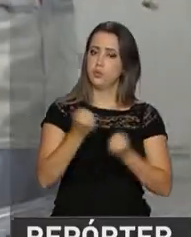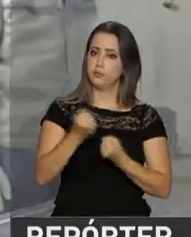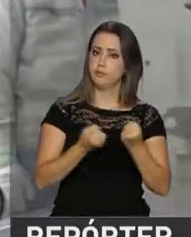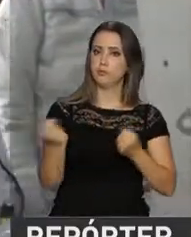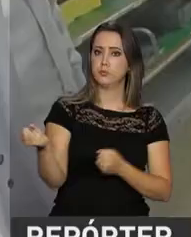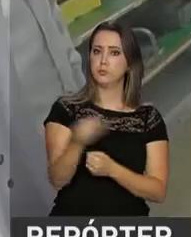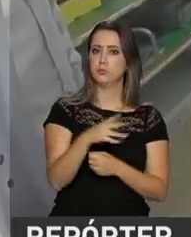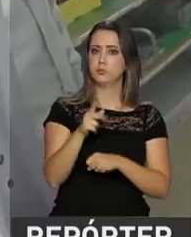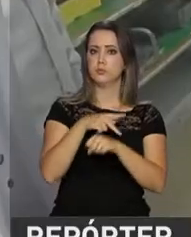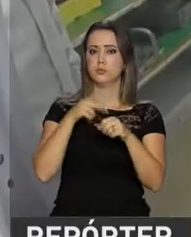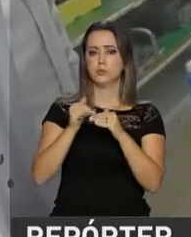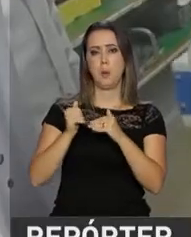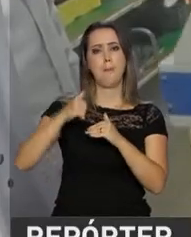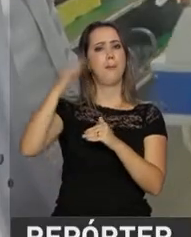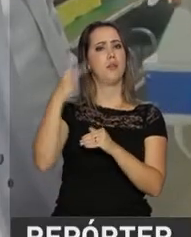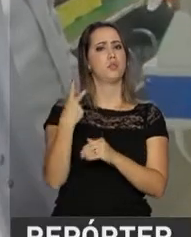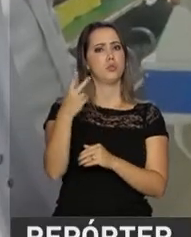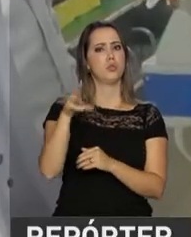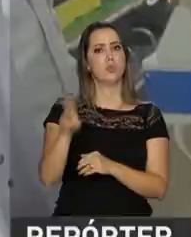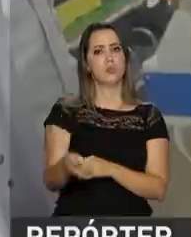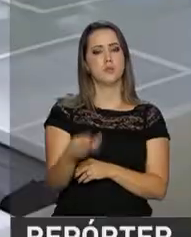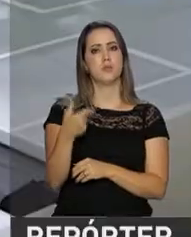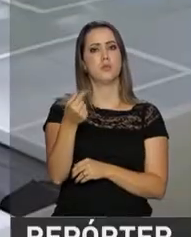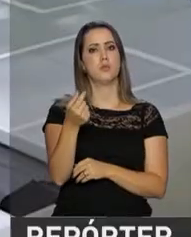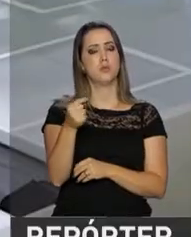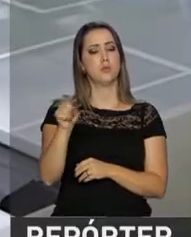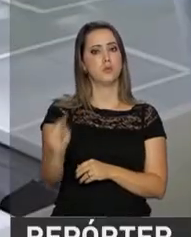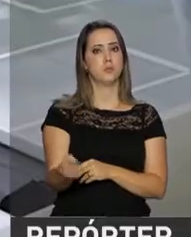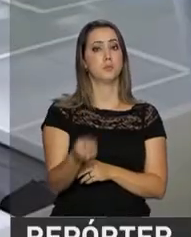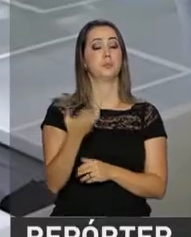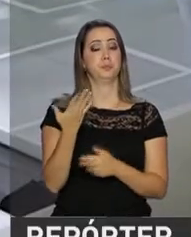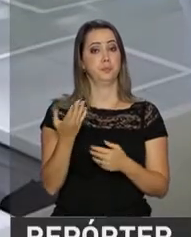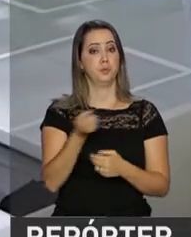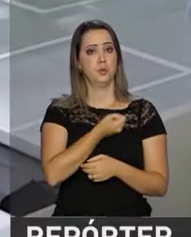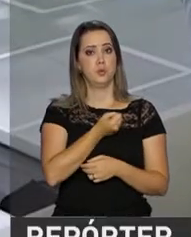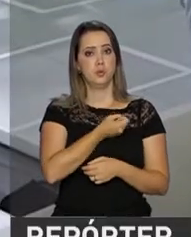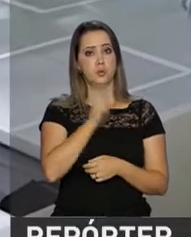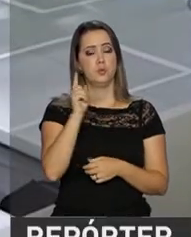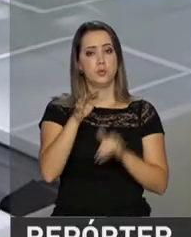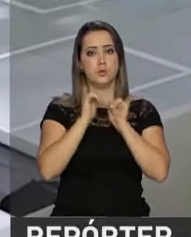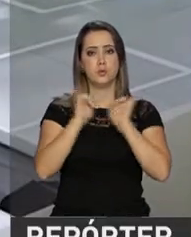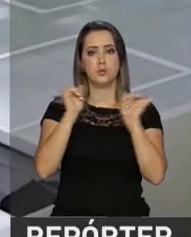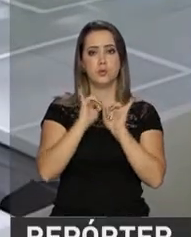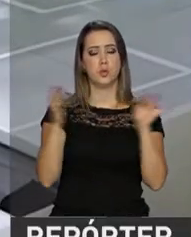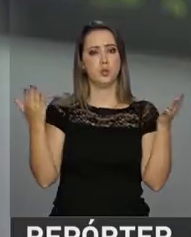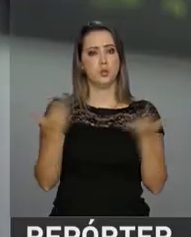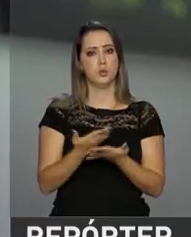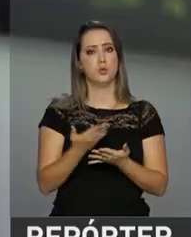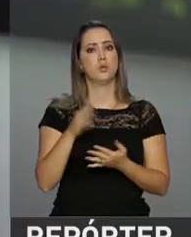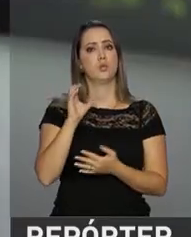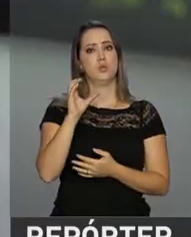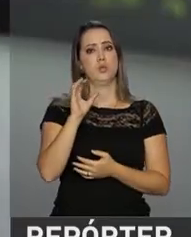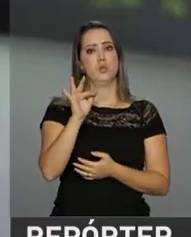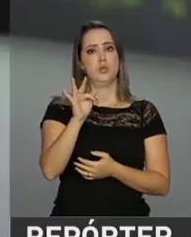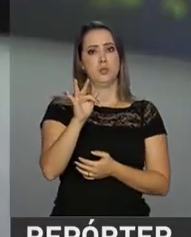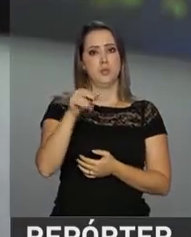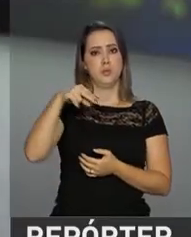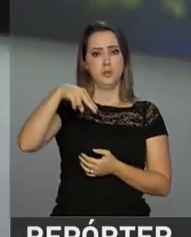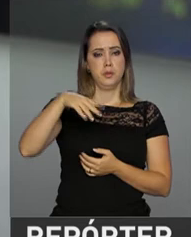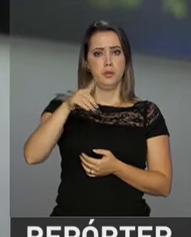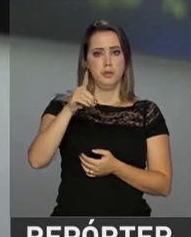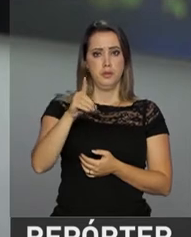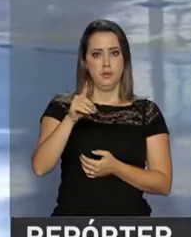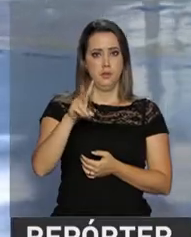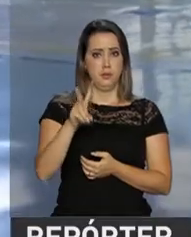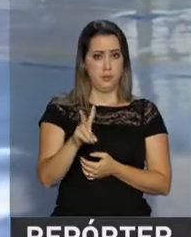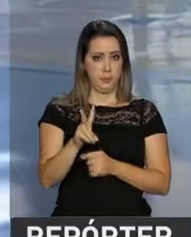vendidos no país passou dos 2 milhões e 200 mil os dados foram divulgados hoje pela federação nacional da distribuição